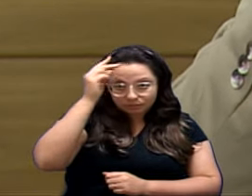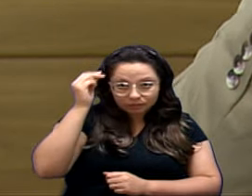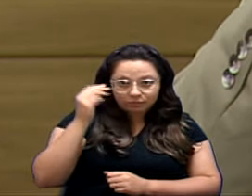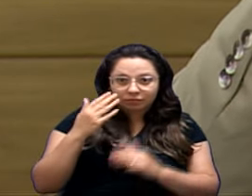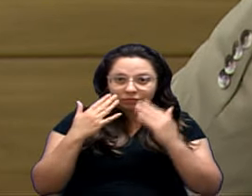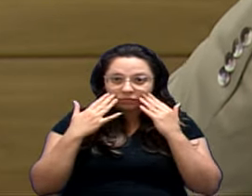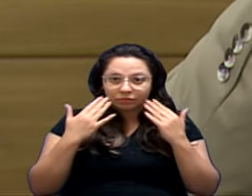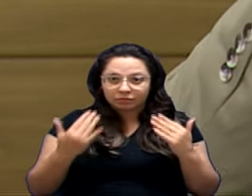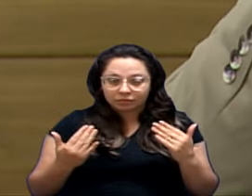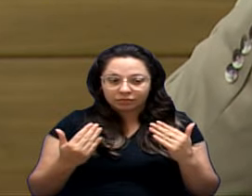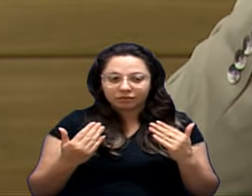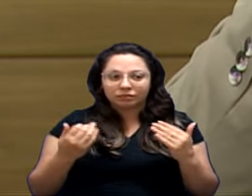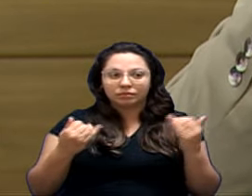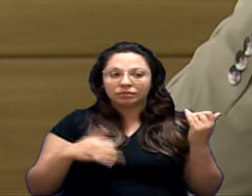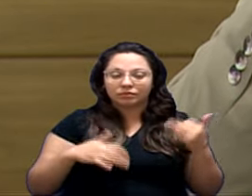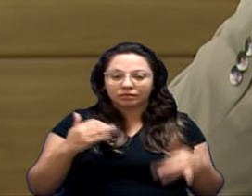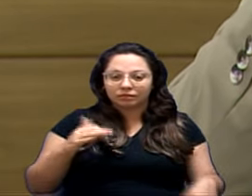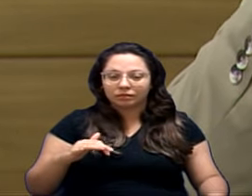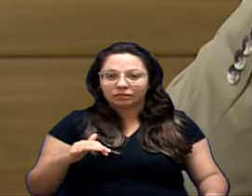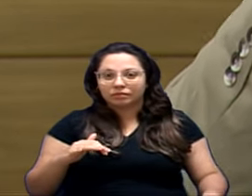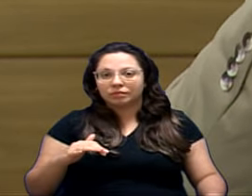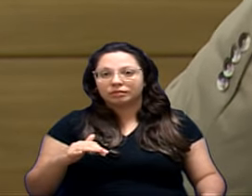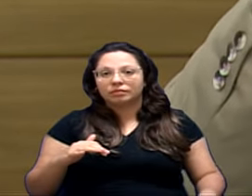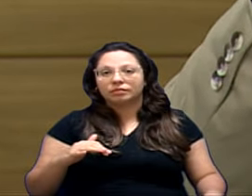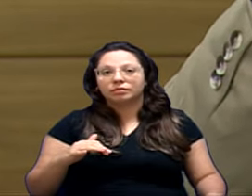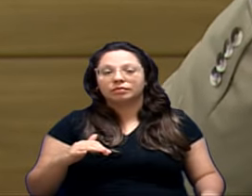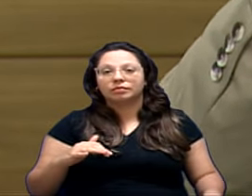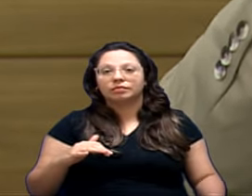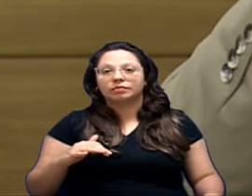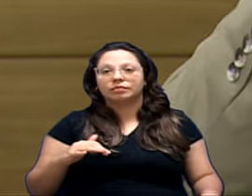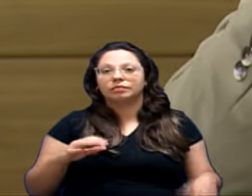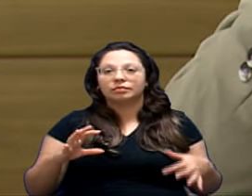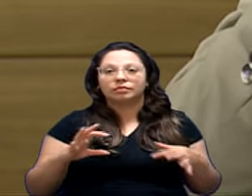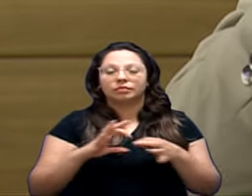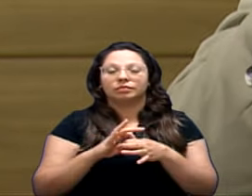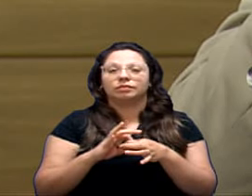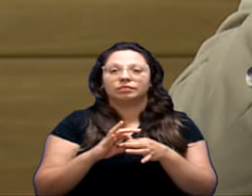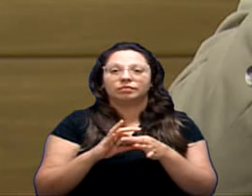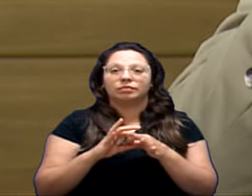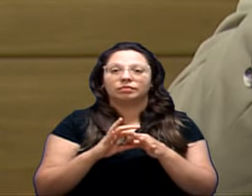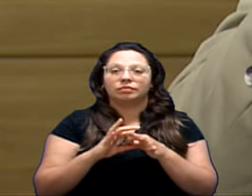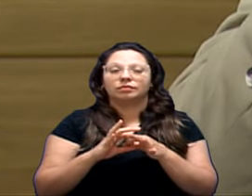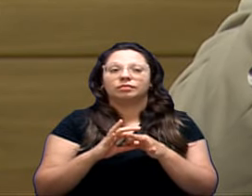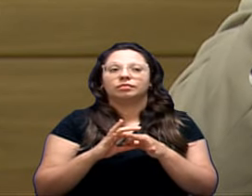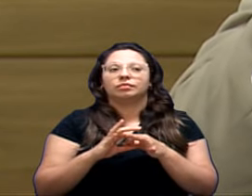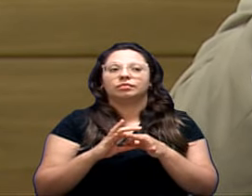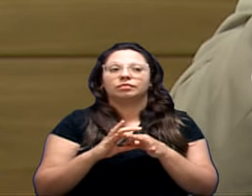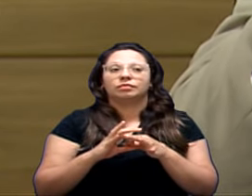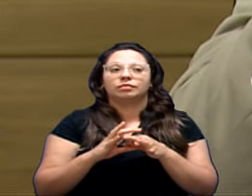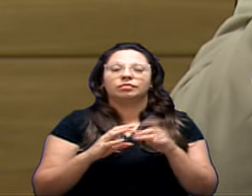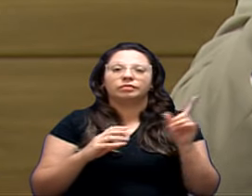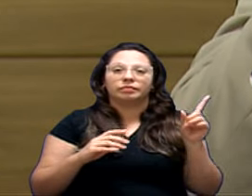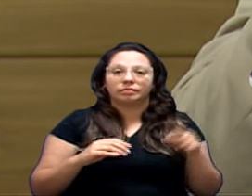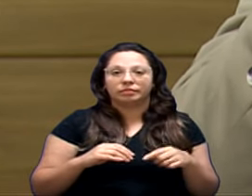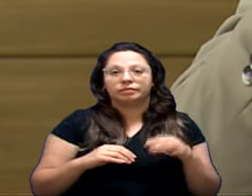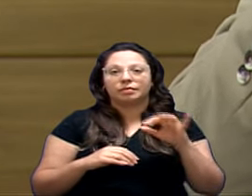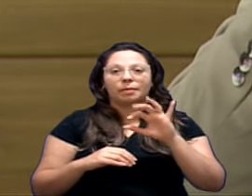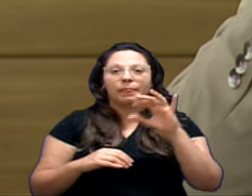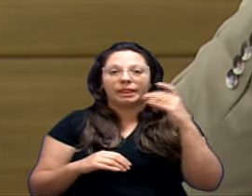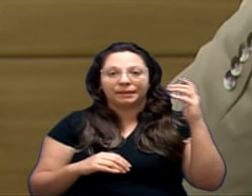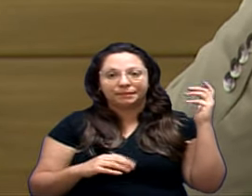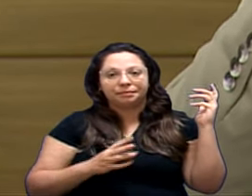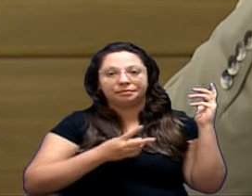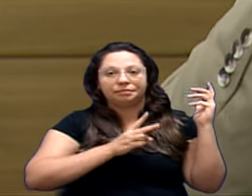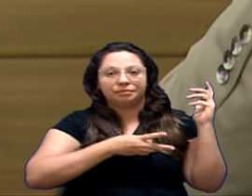proposta eh um pouco mais Coesa entre aquilo que se é de preservação